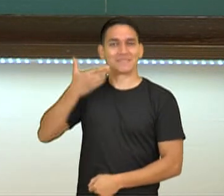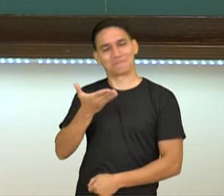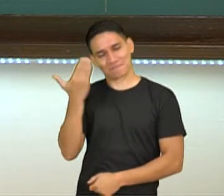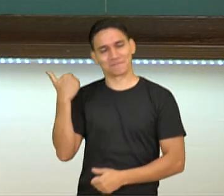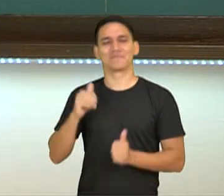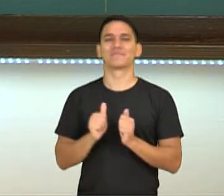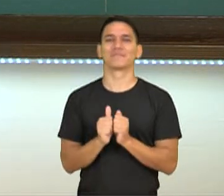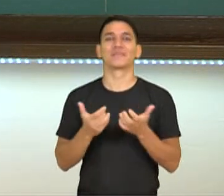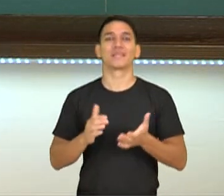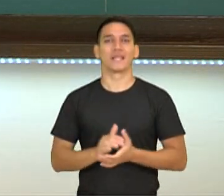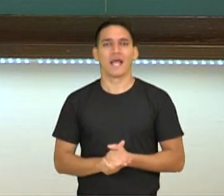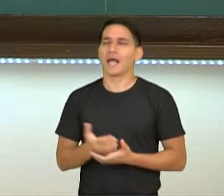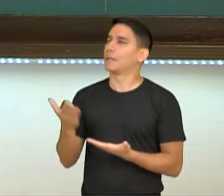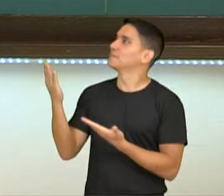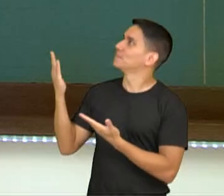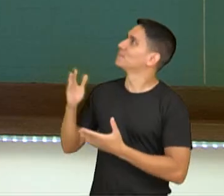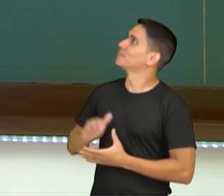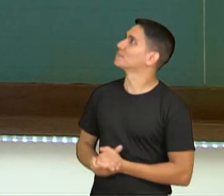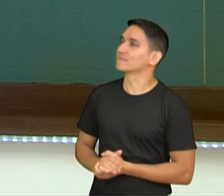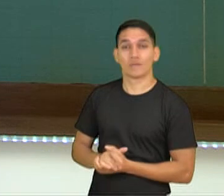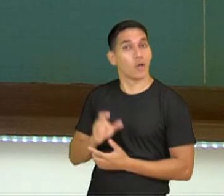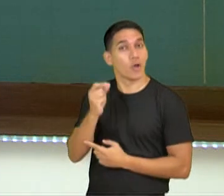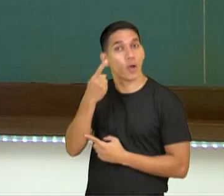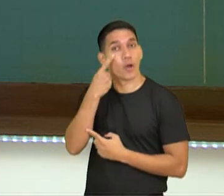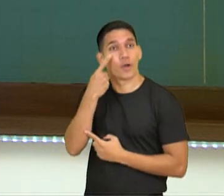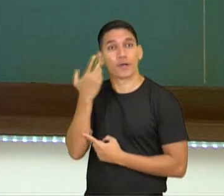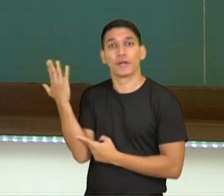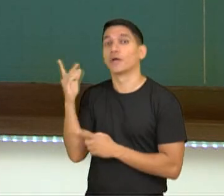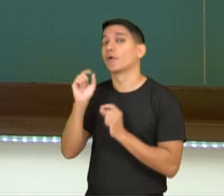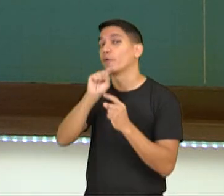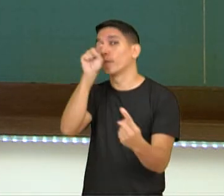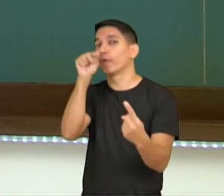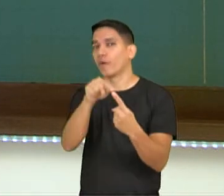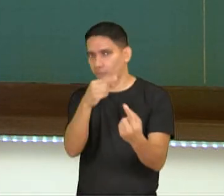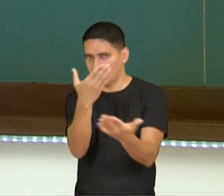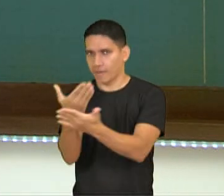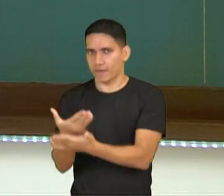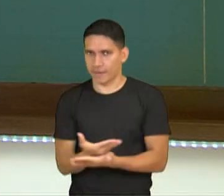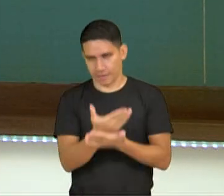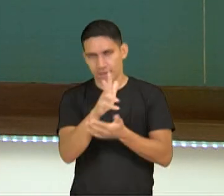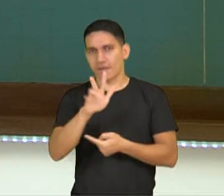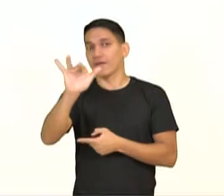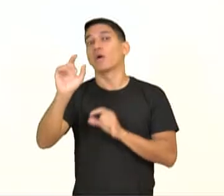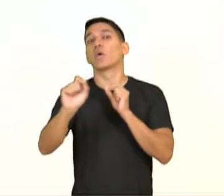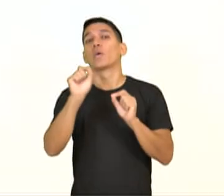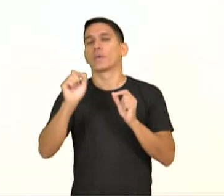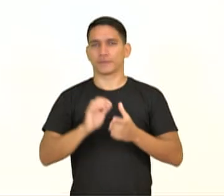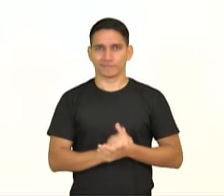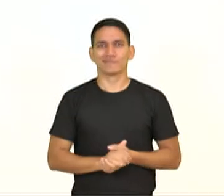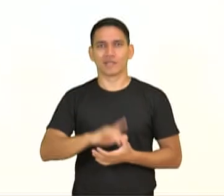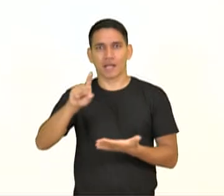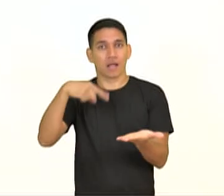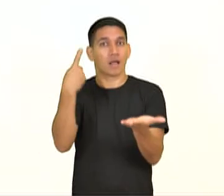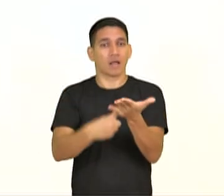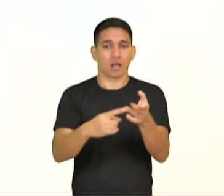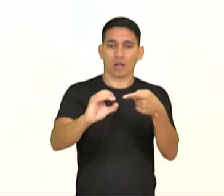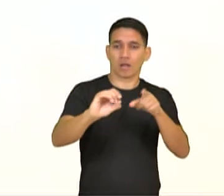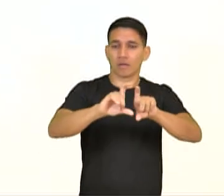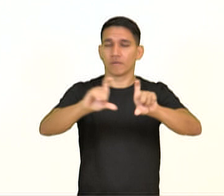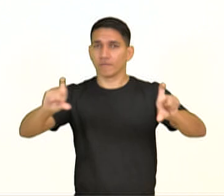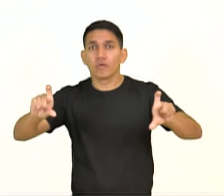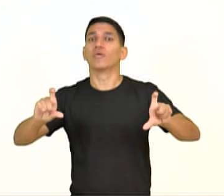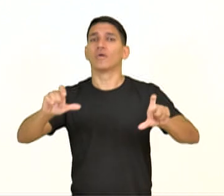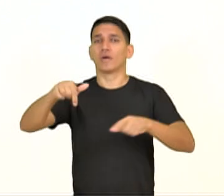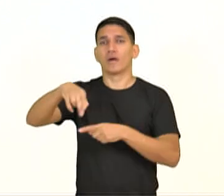Vamos? Então, me acompanhe. Olha só, o objetivo da nossa aula é o quê? Determinar o zero de uma